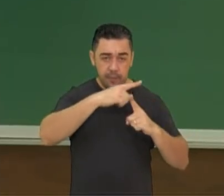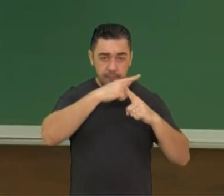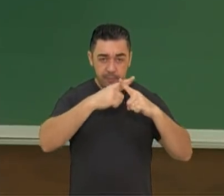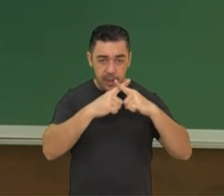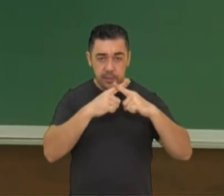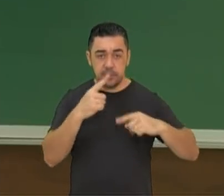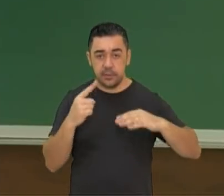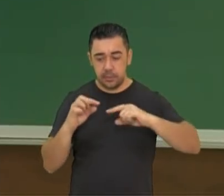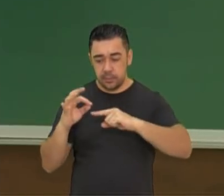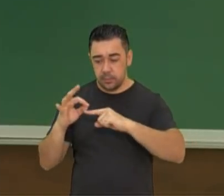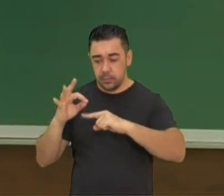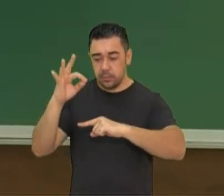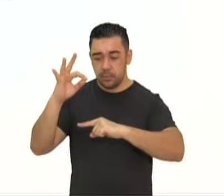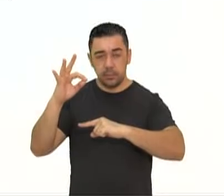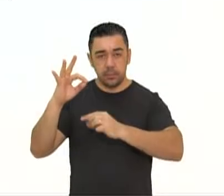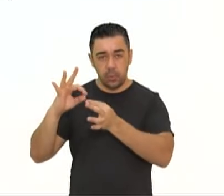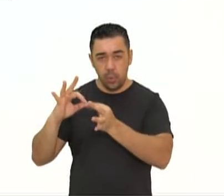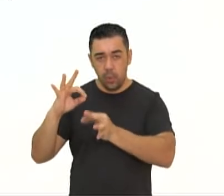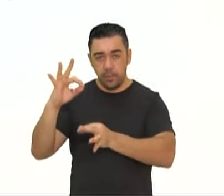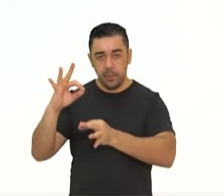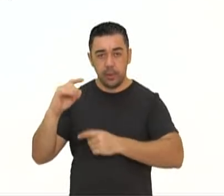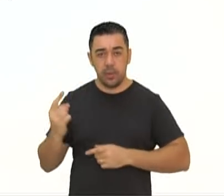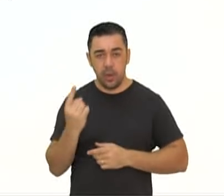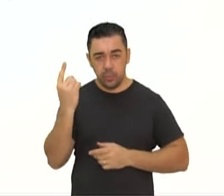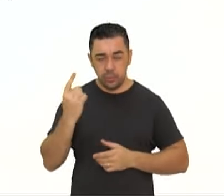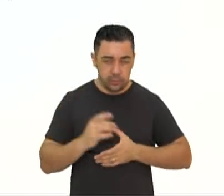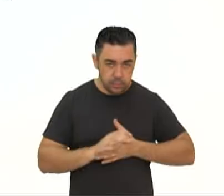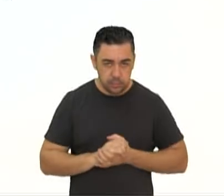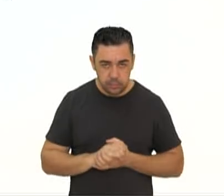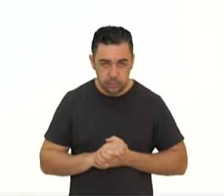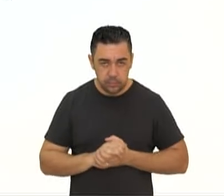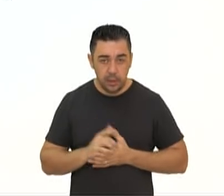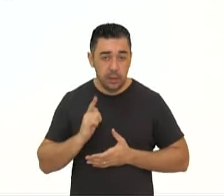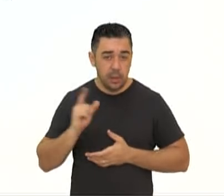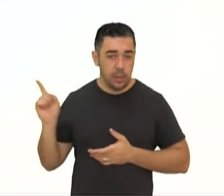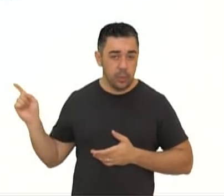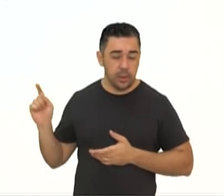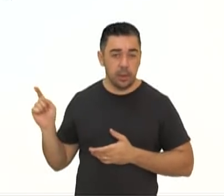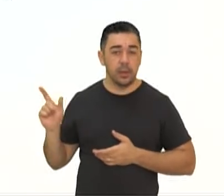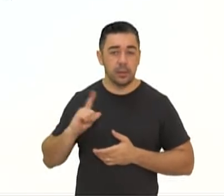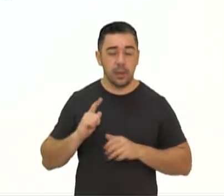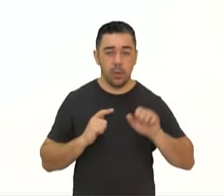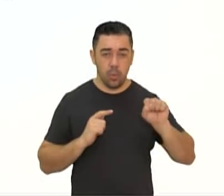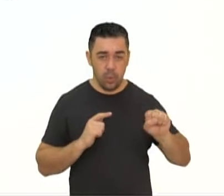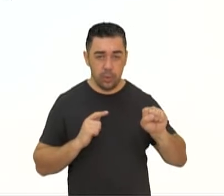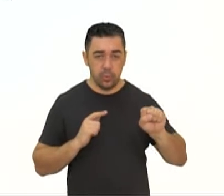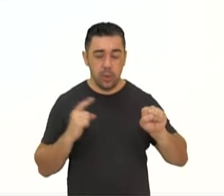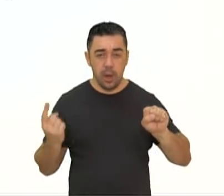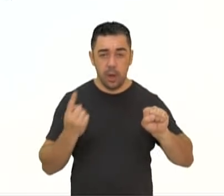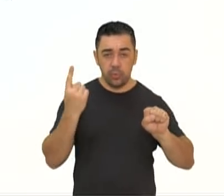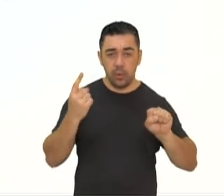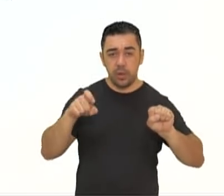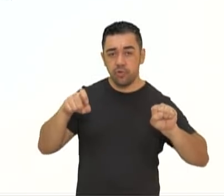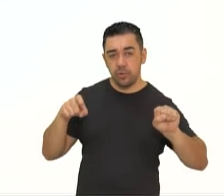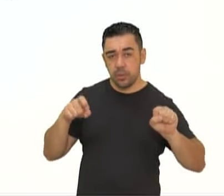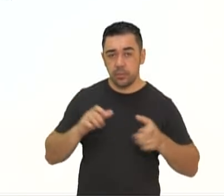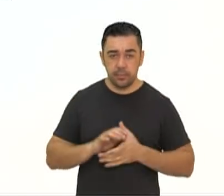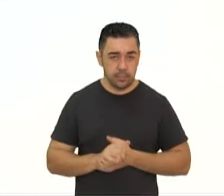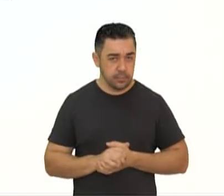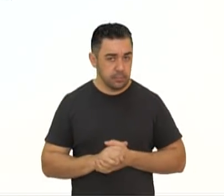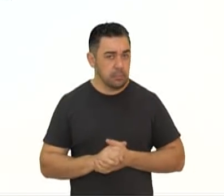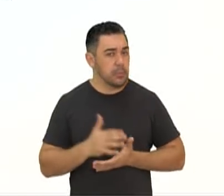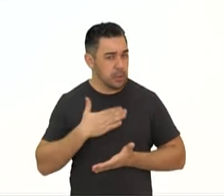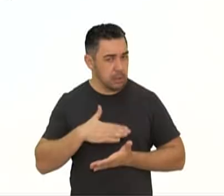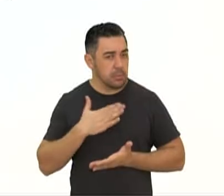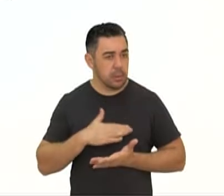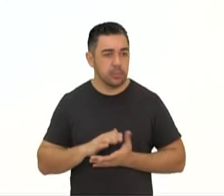exercício. Letra A. Qual o volume de um paralelepípedo cuja área da base é 8 e a altura é x? Bem